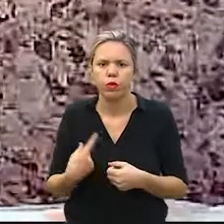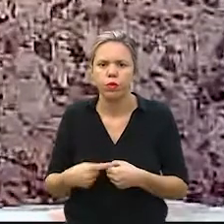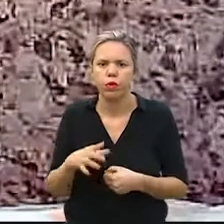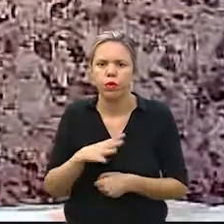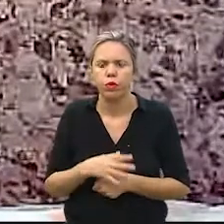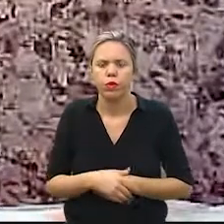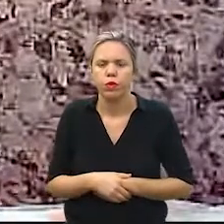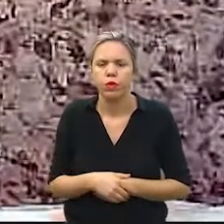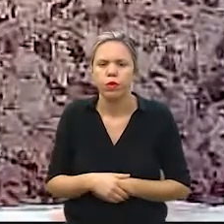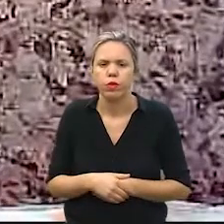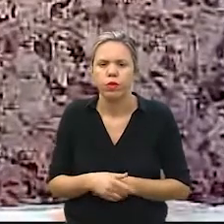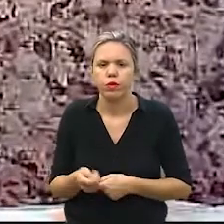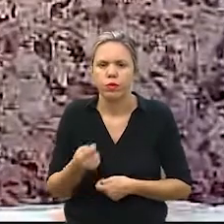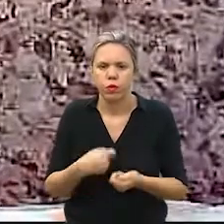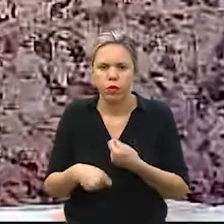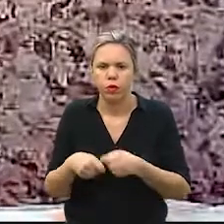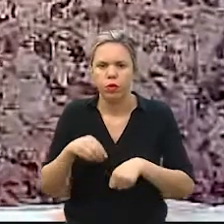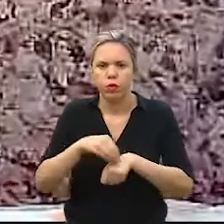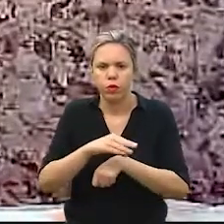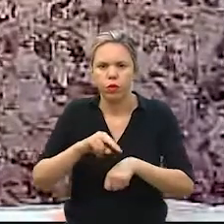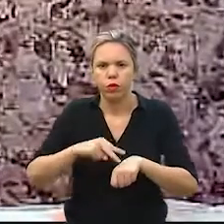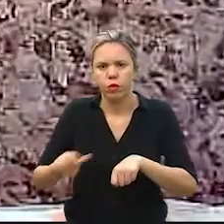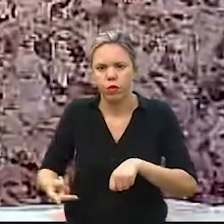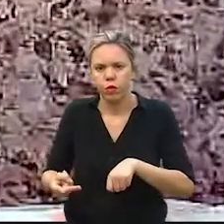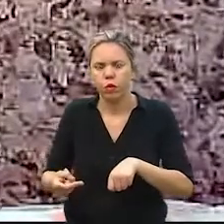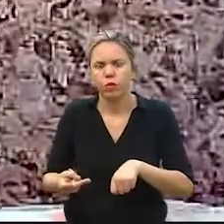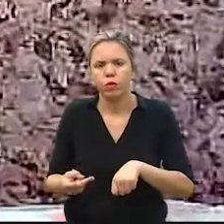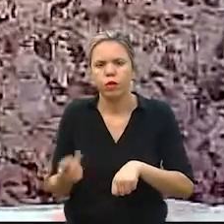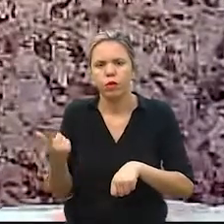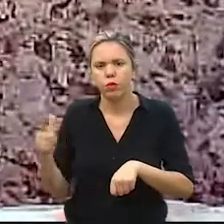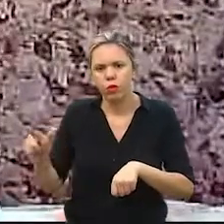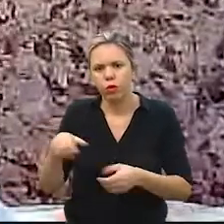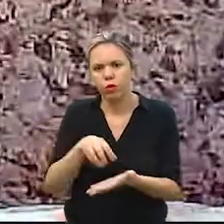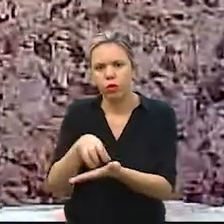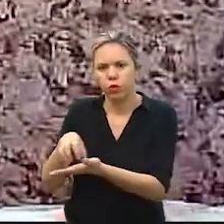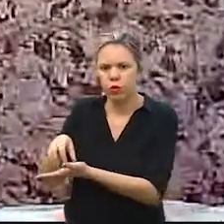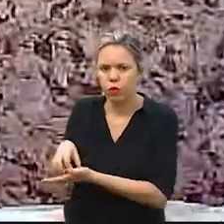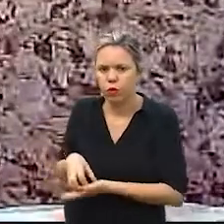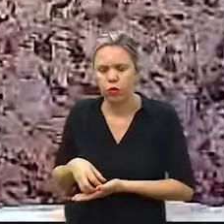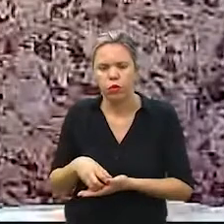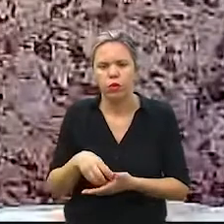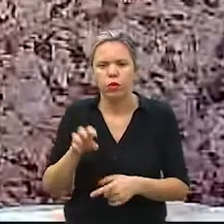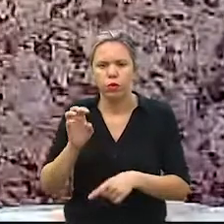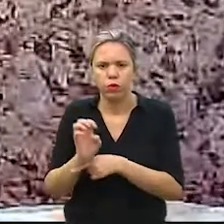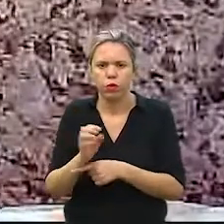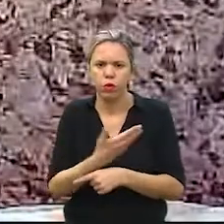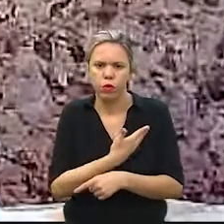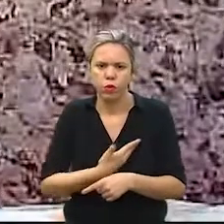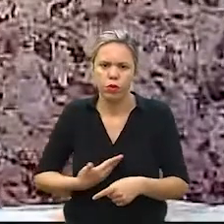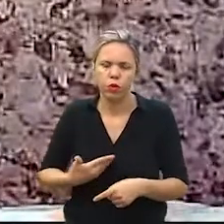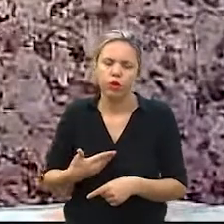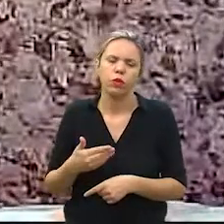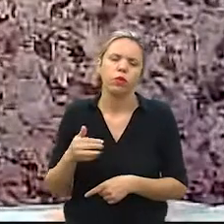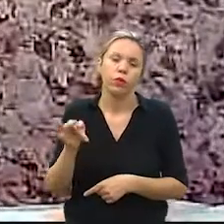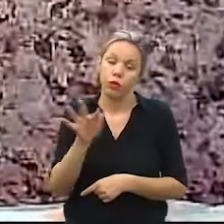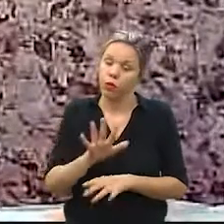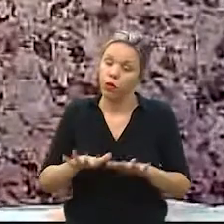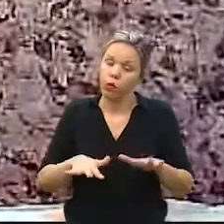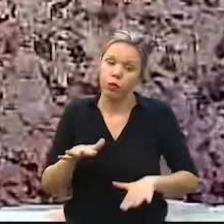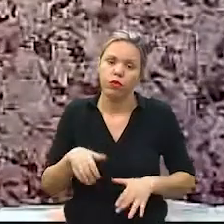município, quanto transferidos pelos outros entes, ou seja, pelo governo estadual ou pelo governo